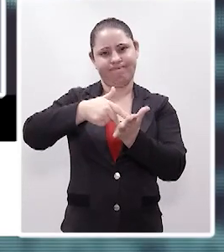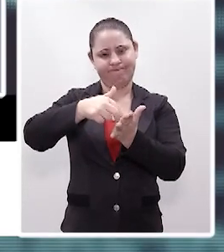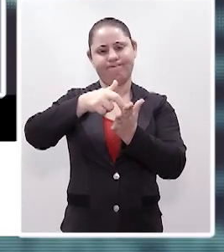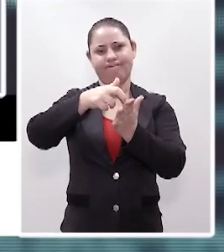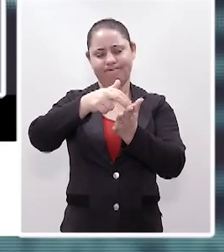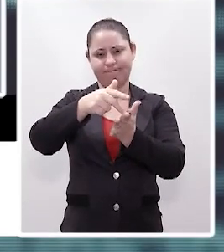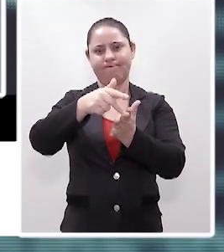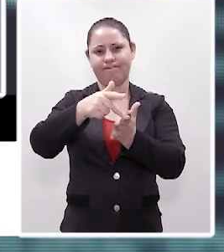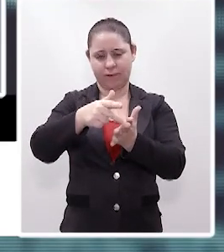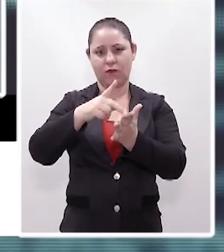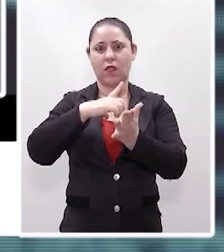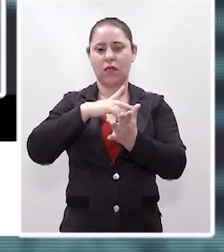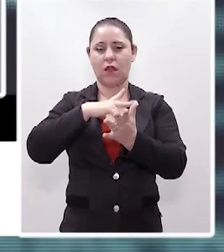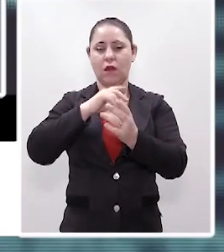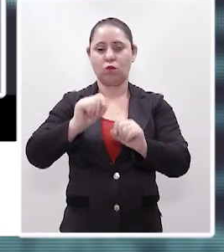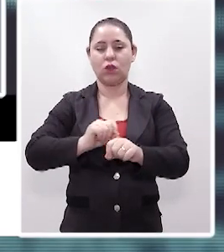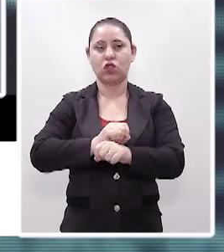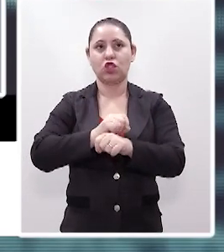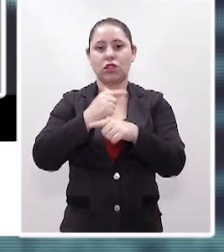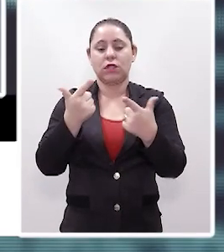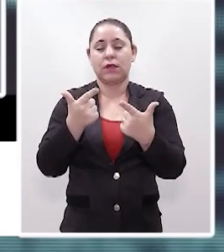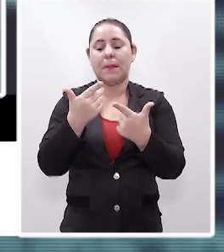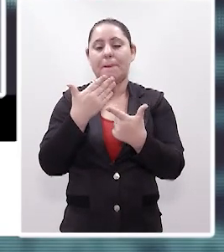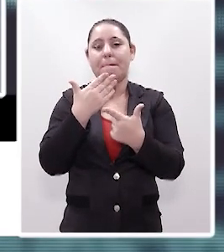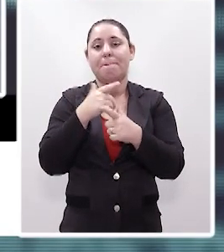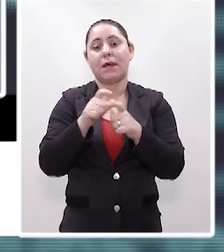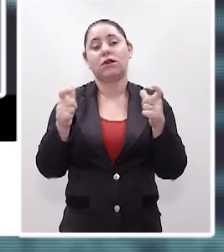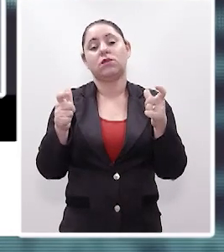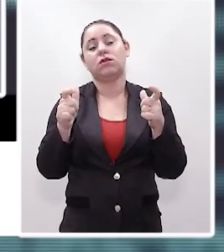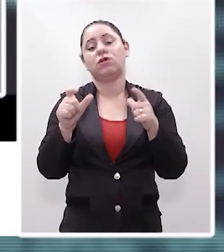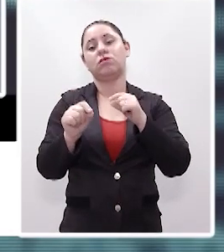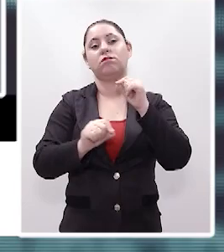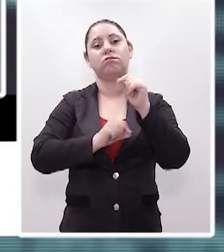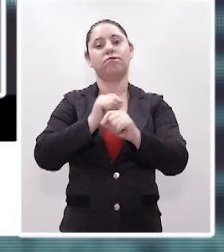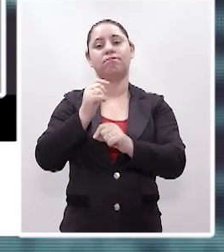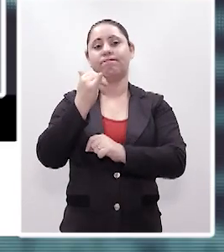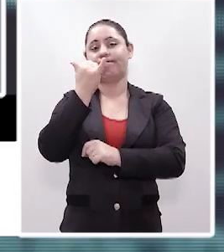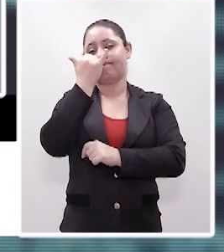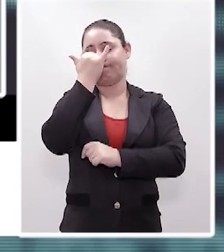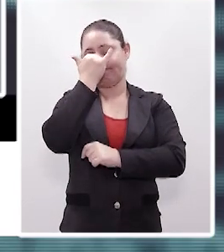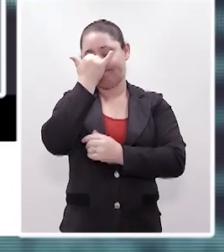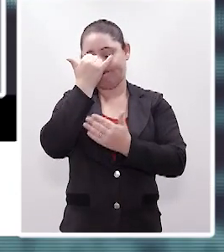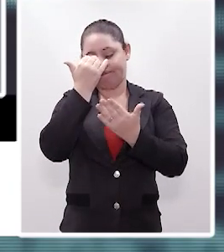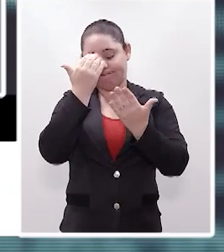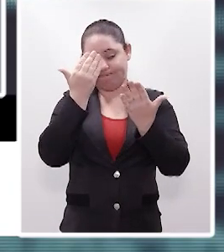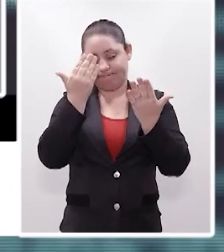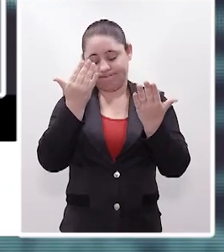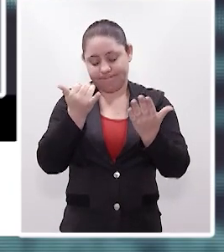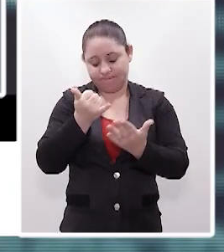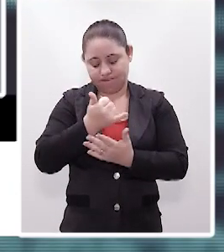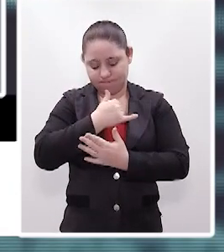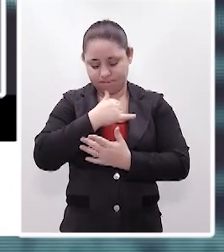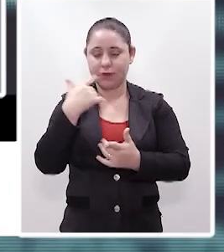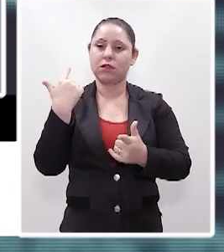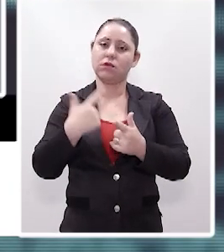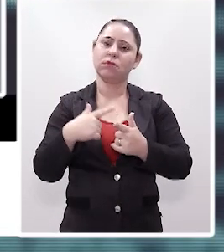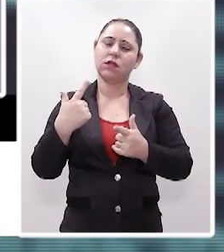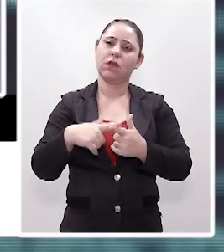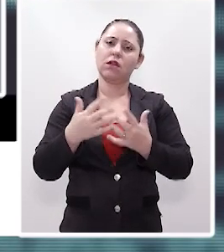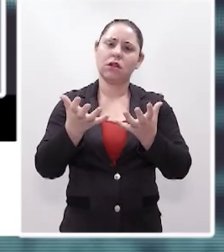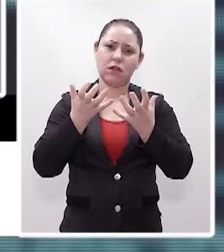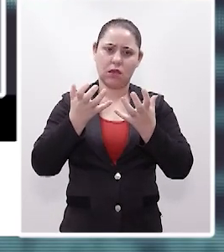essas plataformas, vão ter uma chance maior, com certeza. E isso é triste de ver, porque a